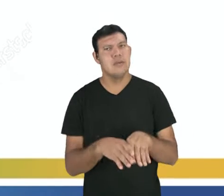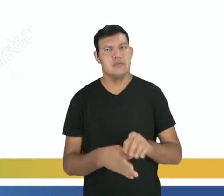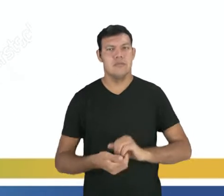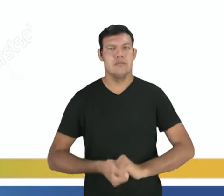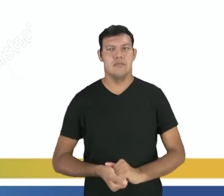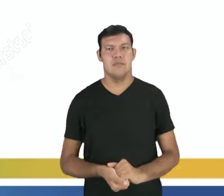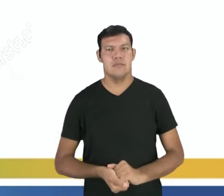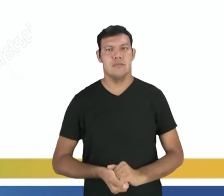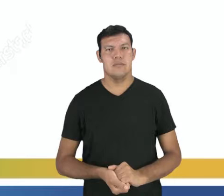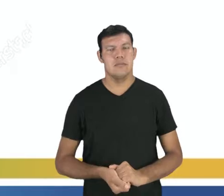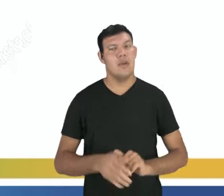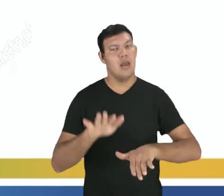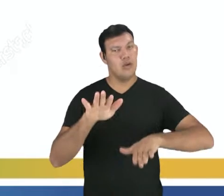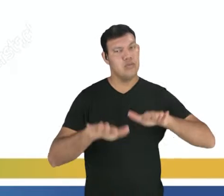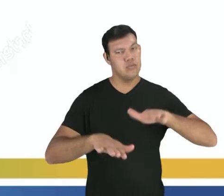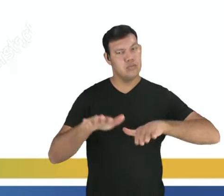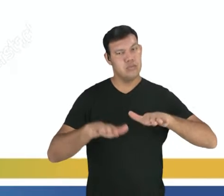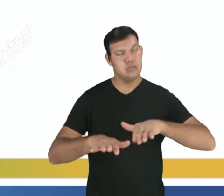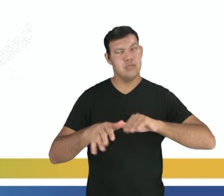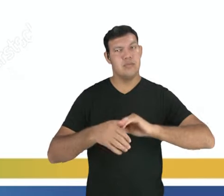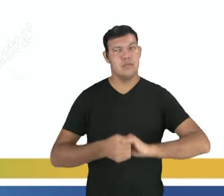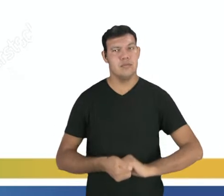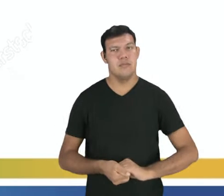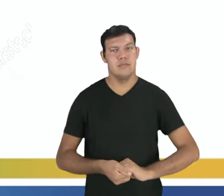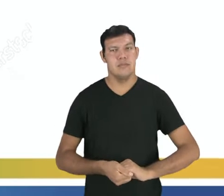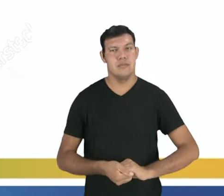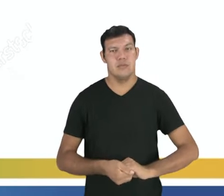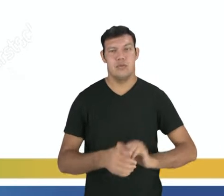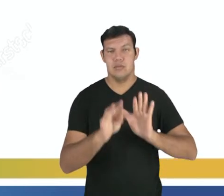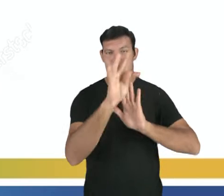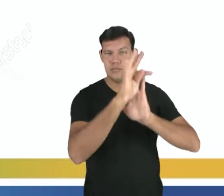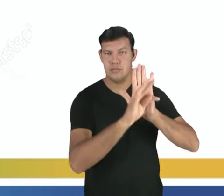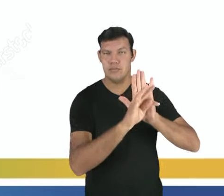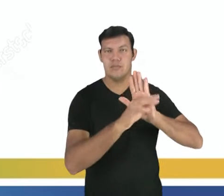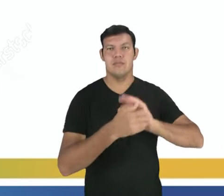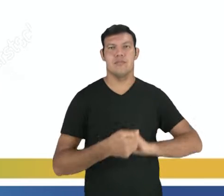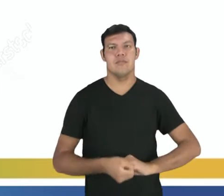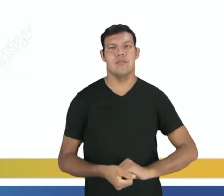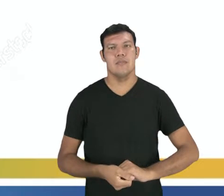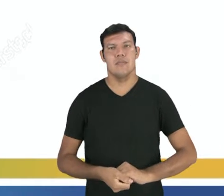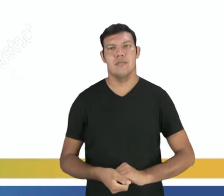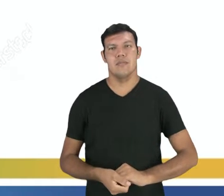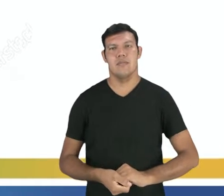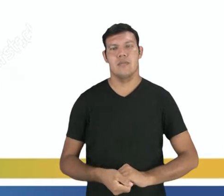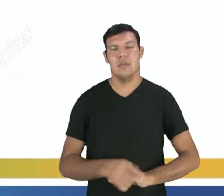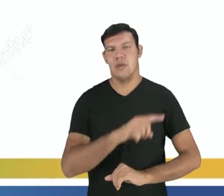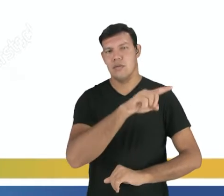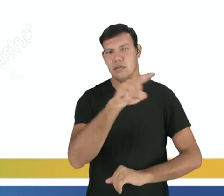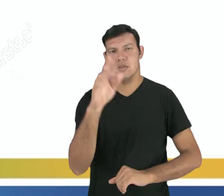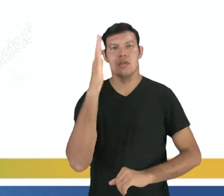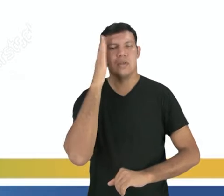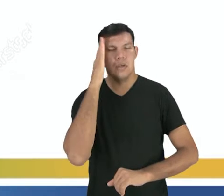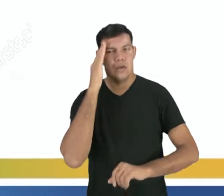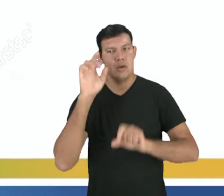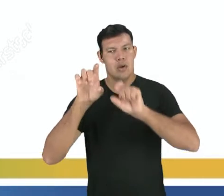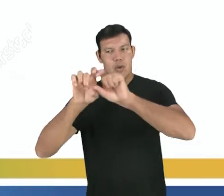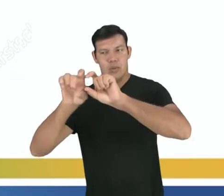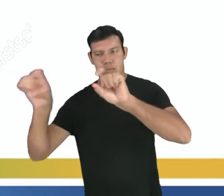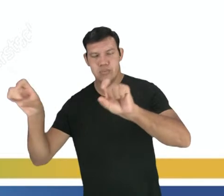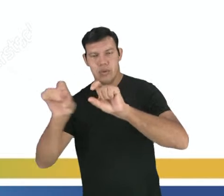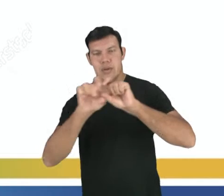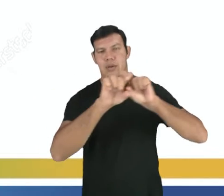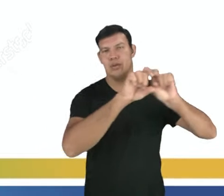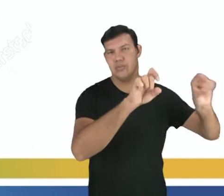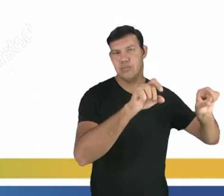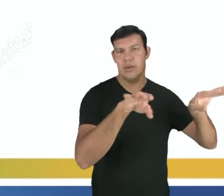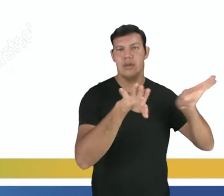dentro de período. Aí vai depender do texto, né? Você sabe o que é uma oração, o que é um período, nós